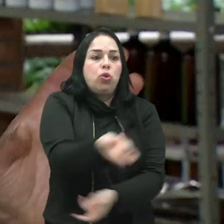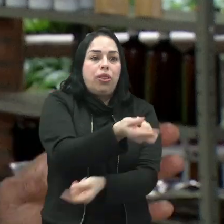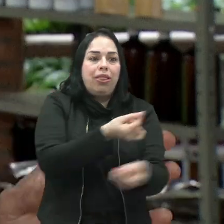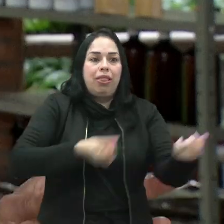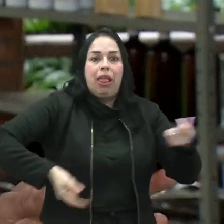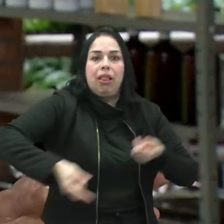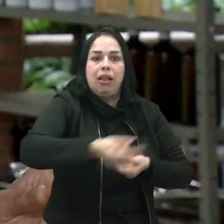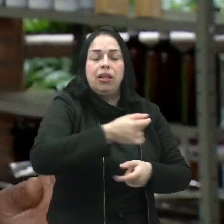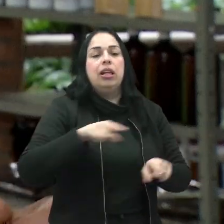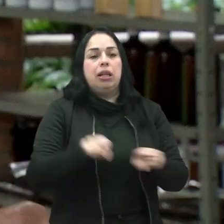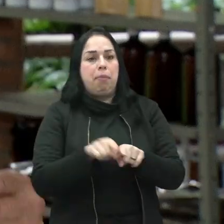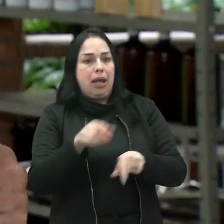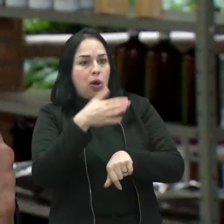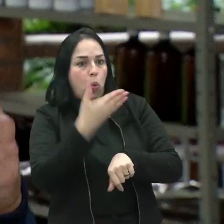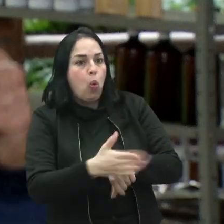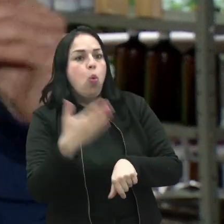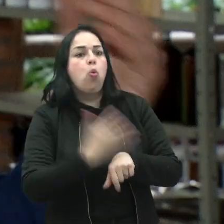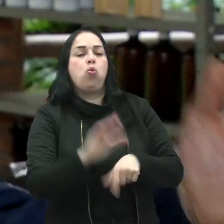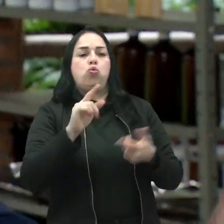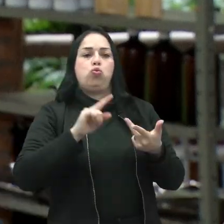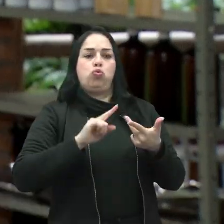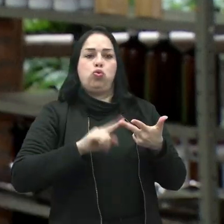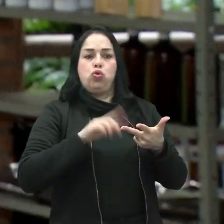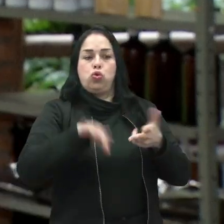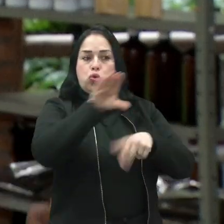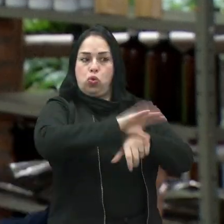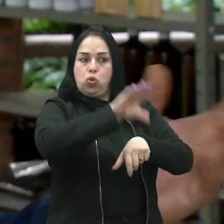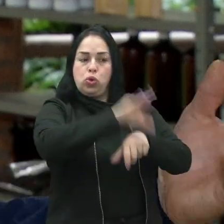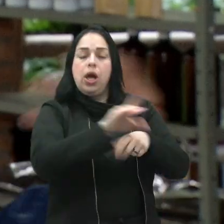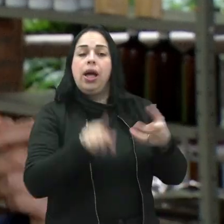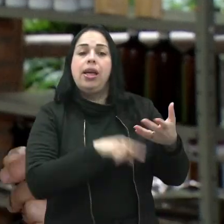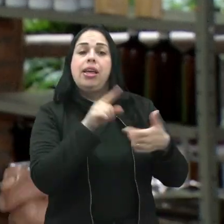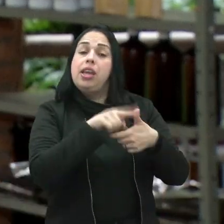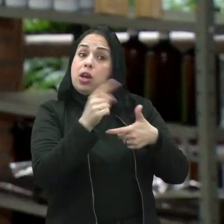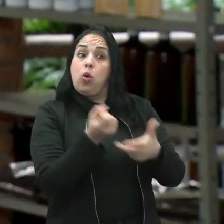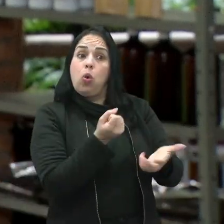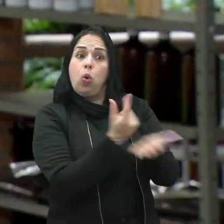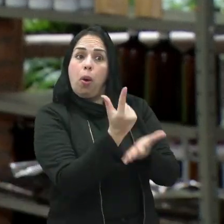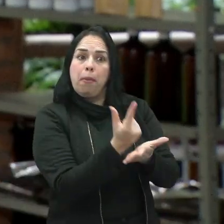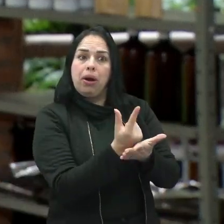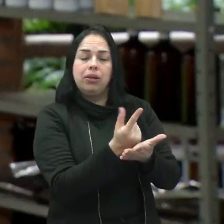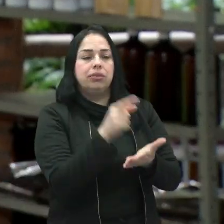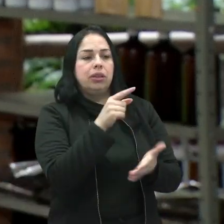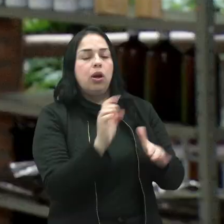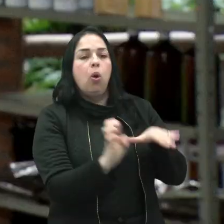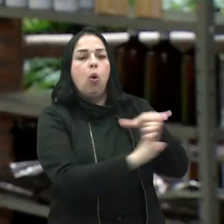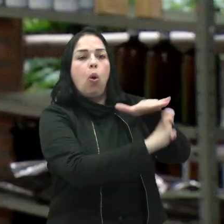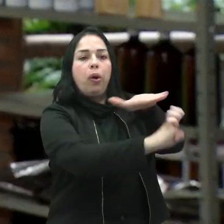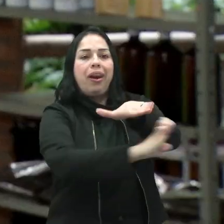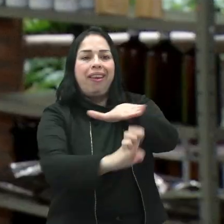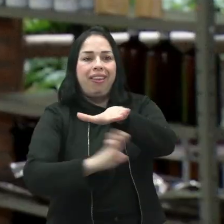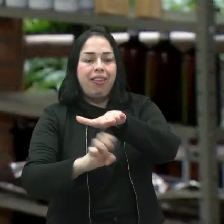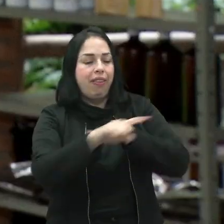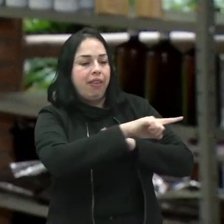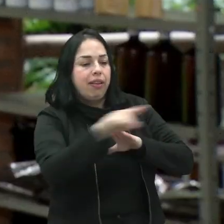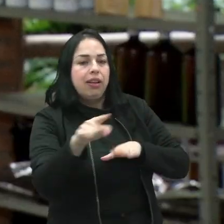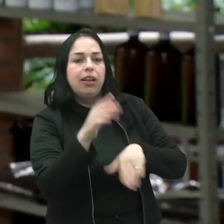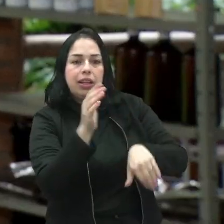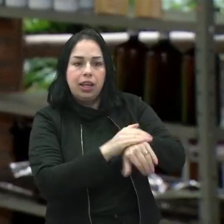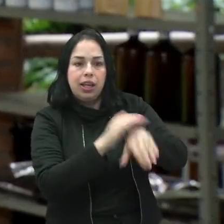a produção entre os produtores, a gente dá treinamento, capacitação e a gente compra a produção. Então a gente está criando